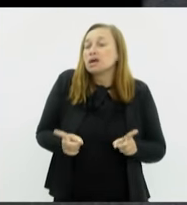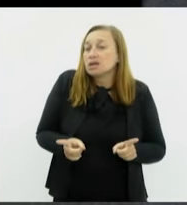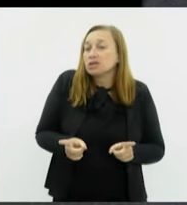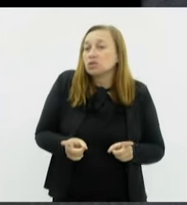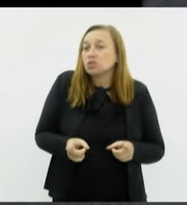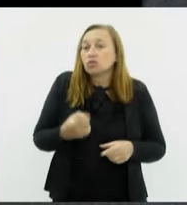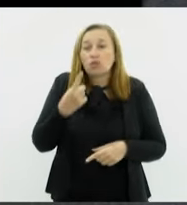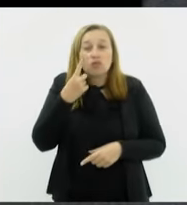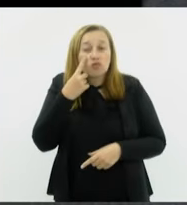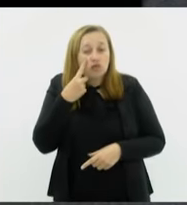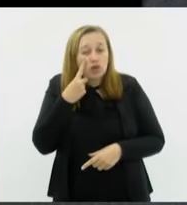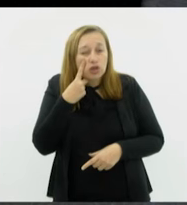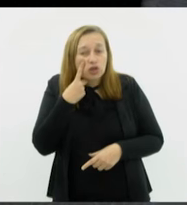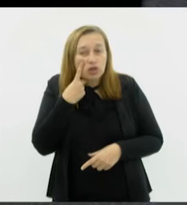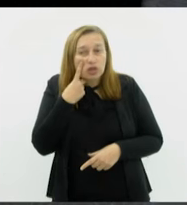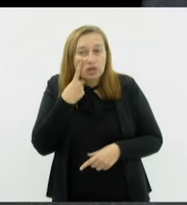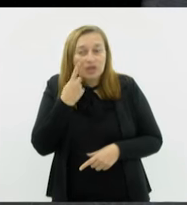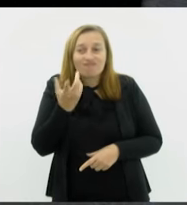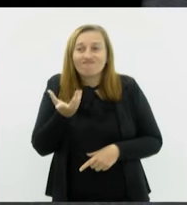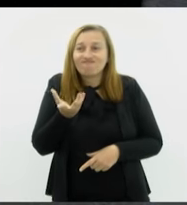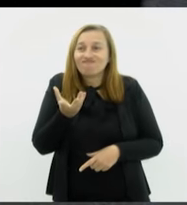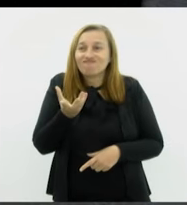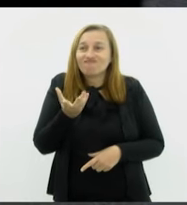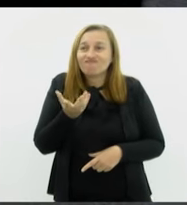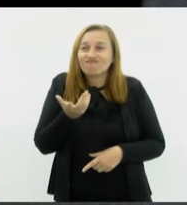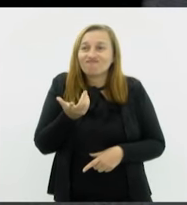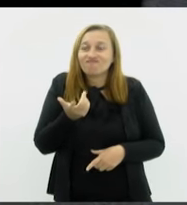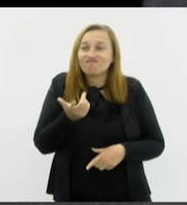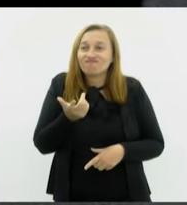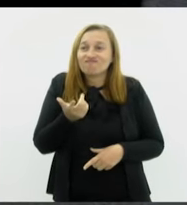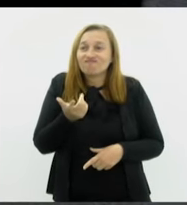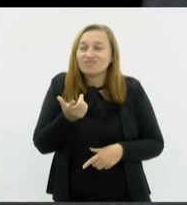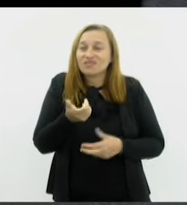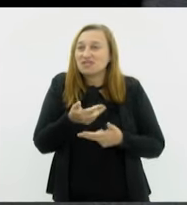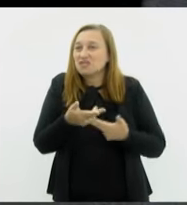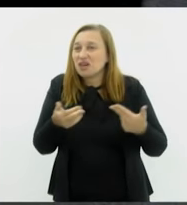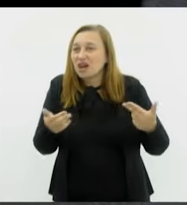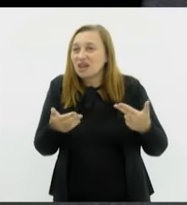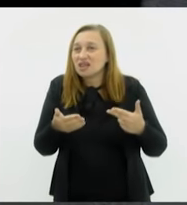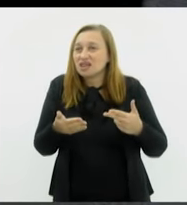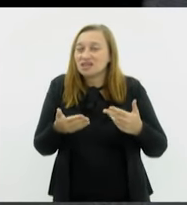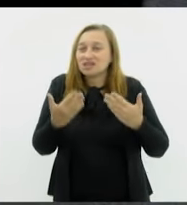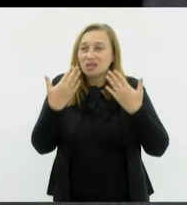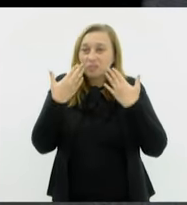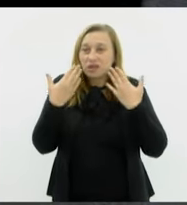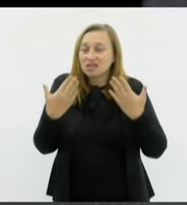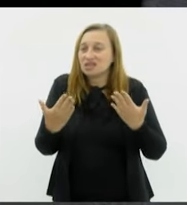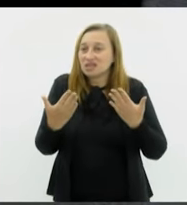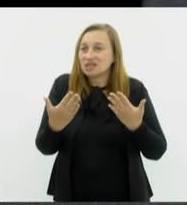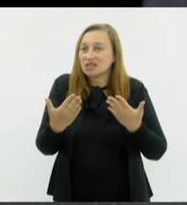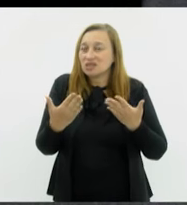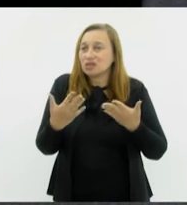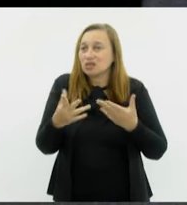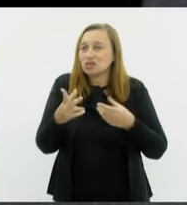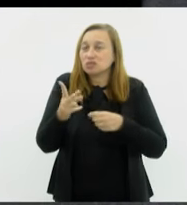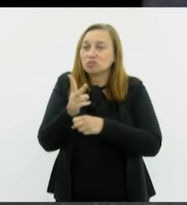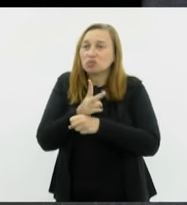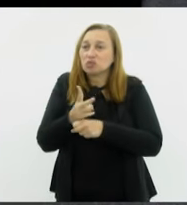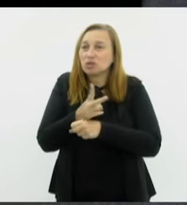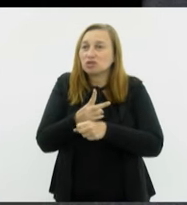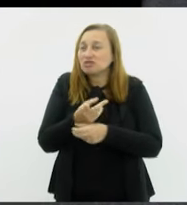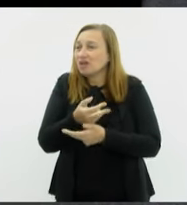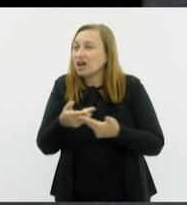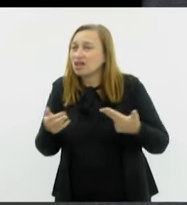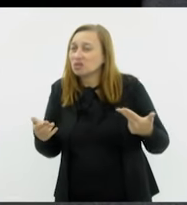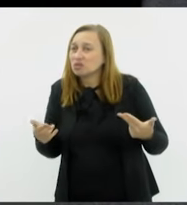que eu tenho visto é um excesso na apresentação de proposições em busca de relevantes,